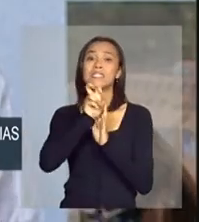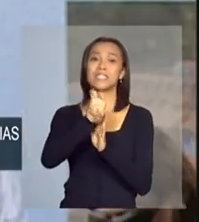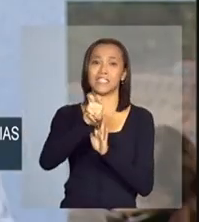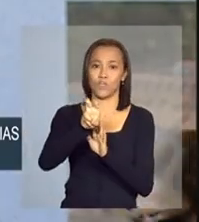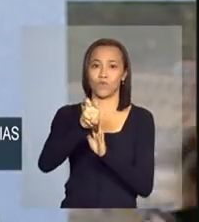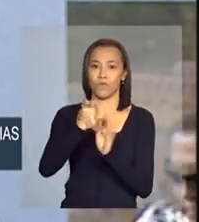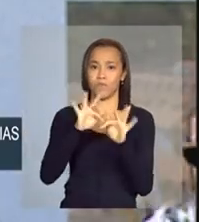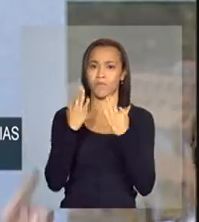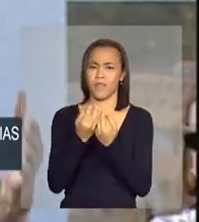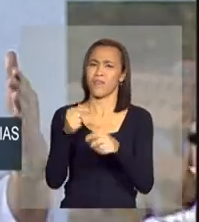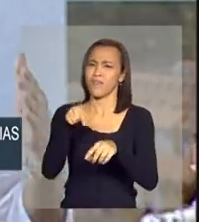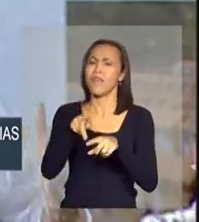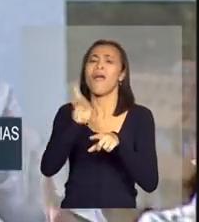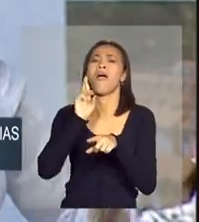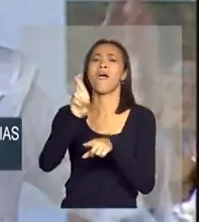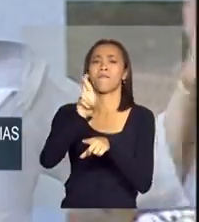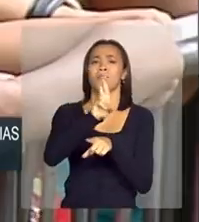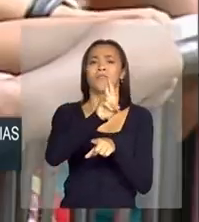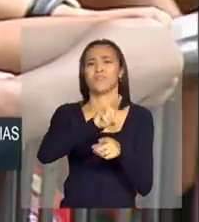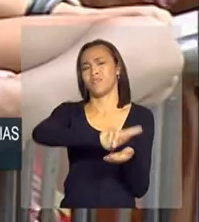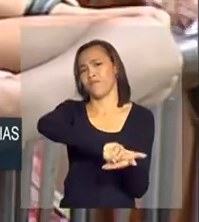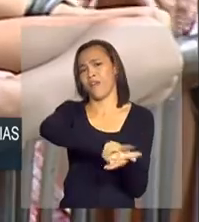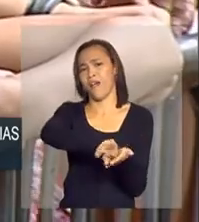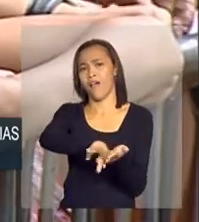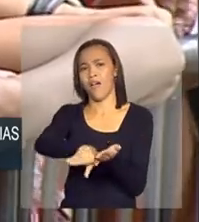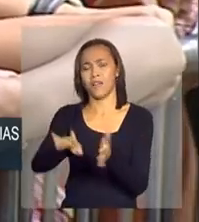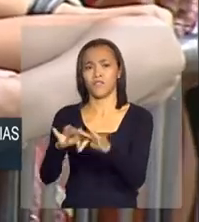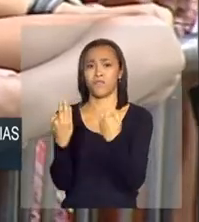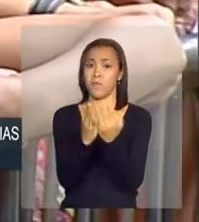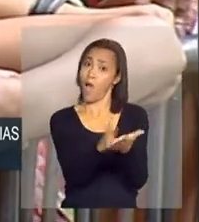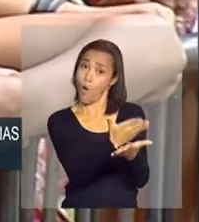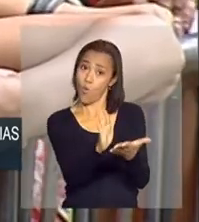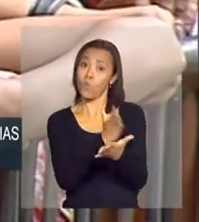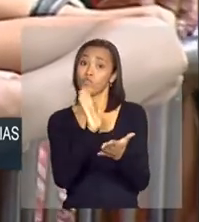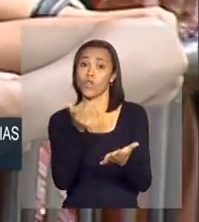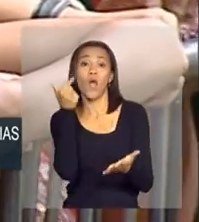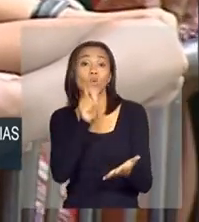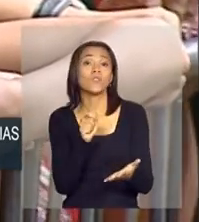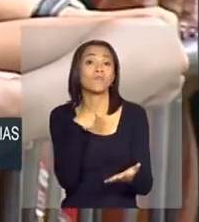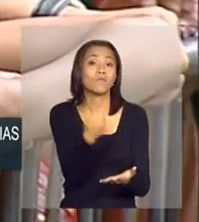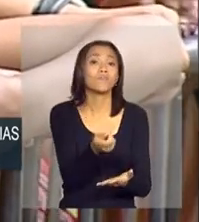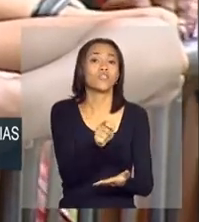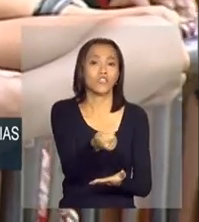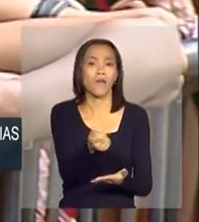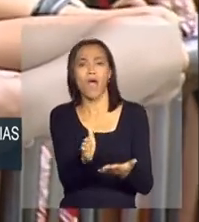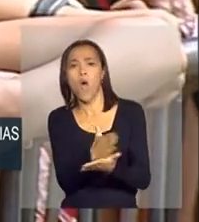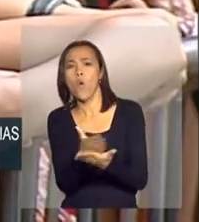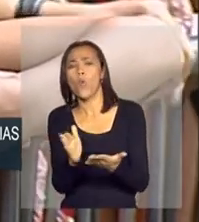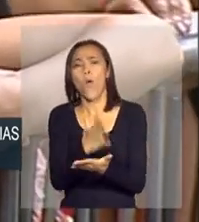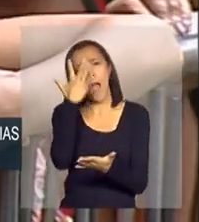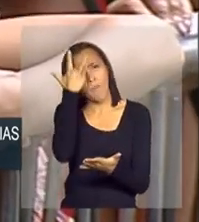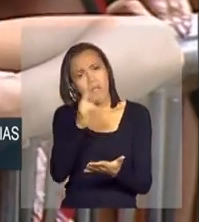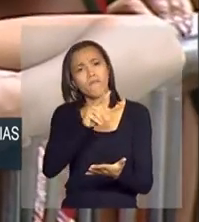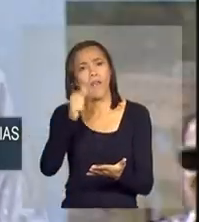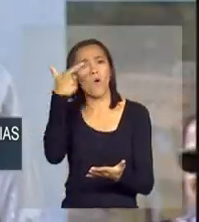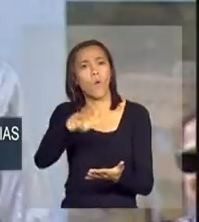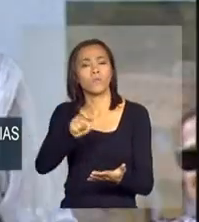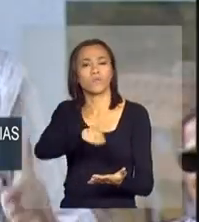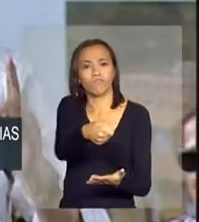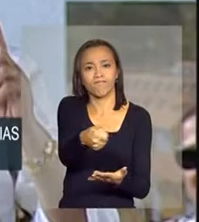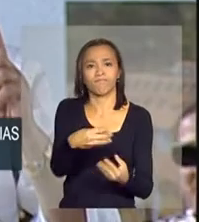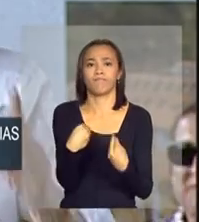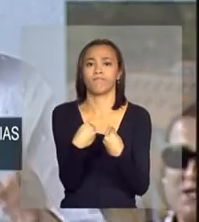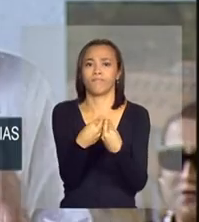representam as milhares algumas a receber hoje estão recebendo umas amanhã receberam